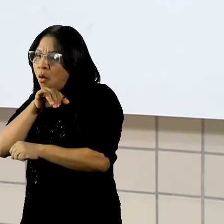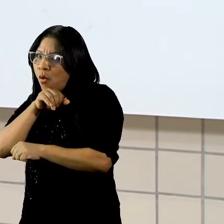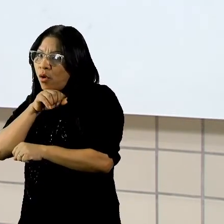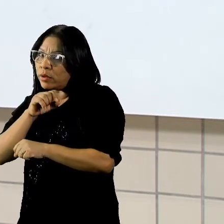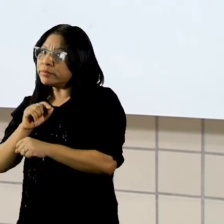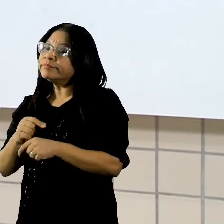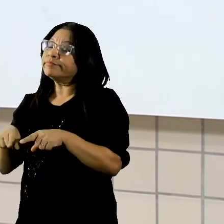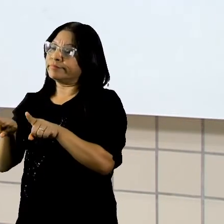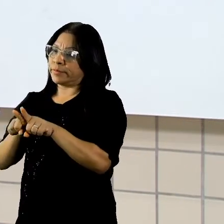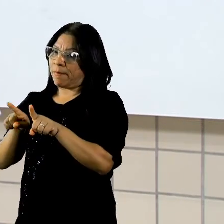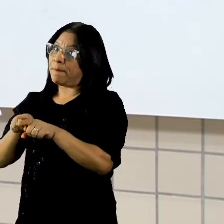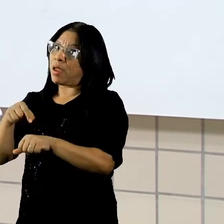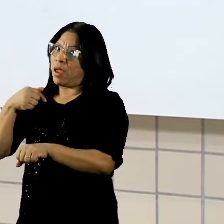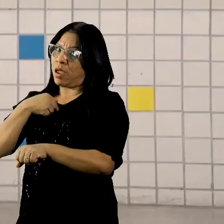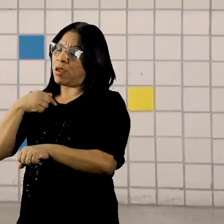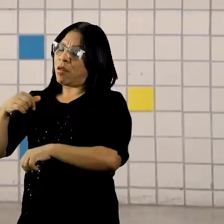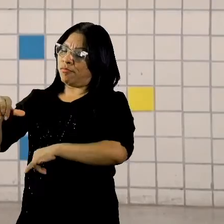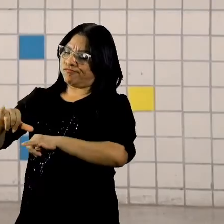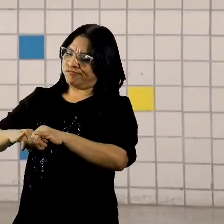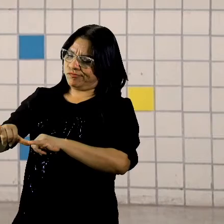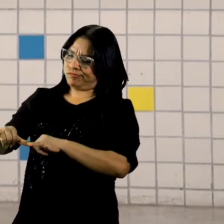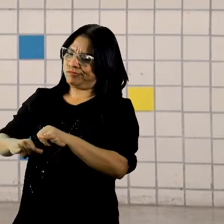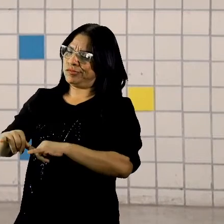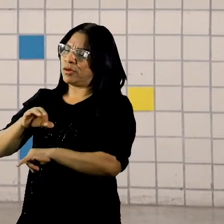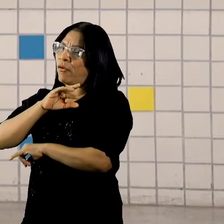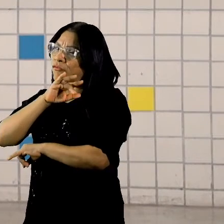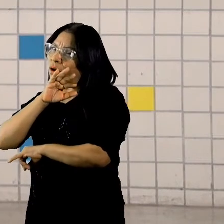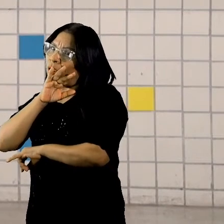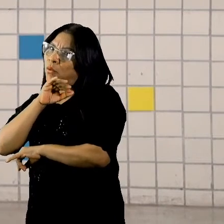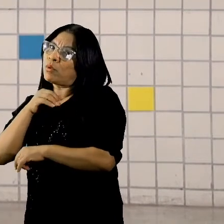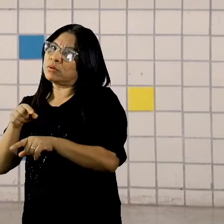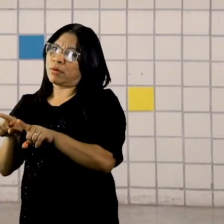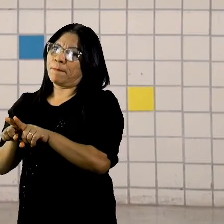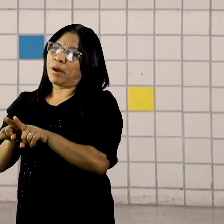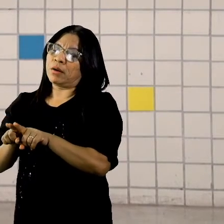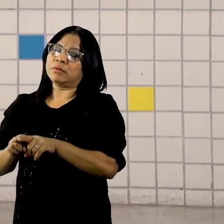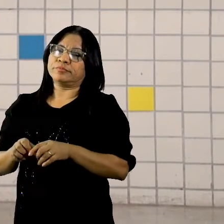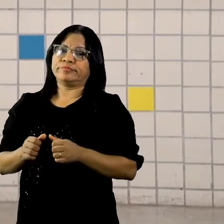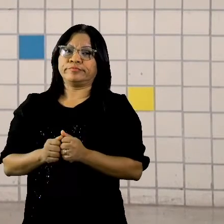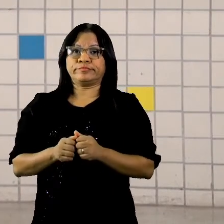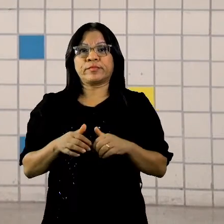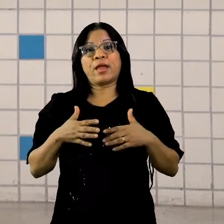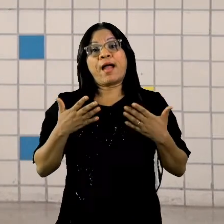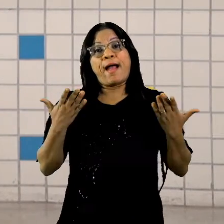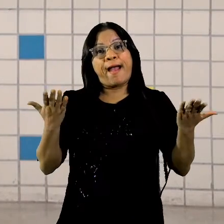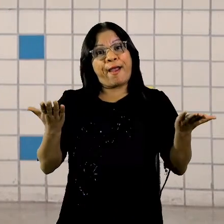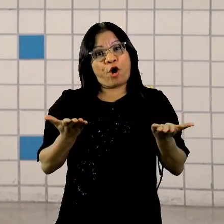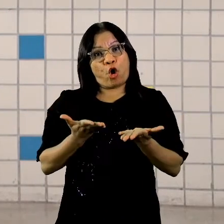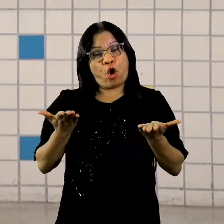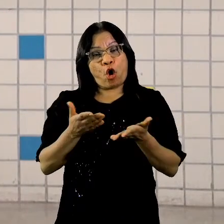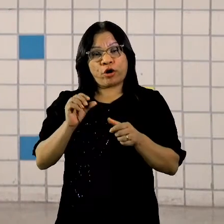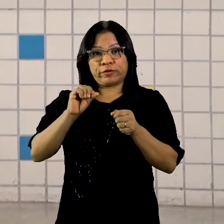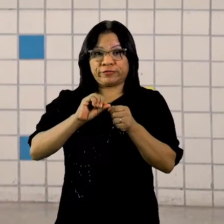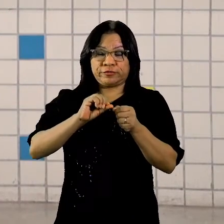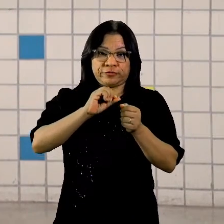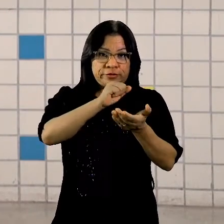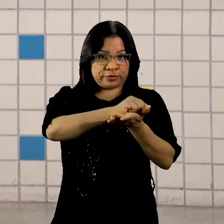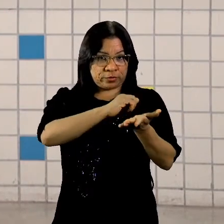ruins eu também posso colher. Agora, nós vamos para uma atividade onde trabalharemos